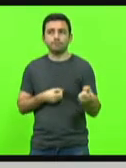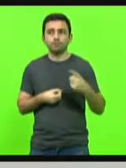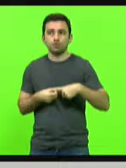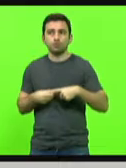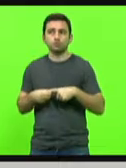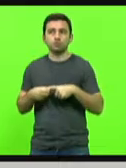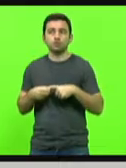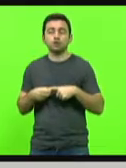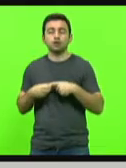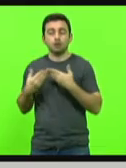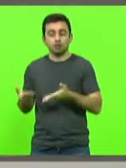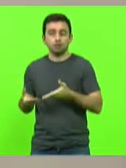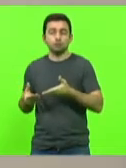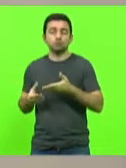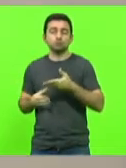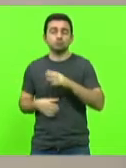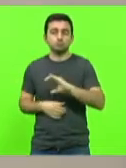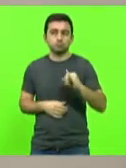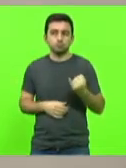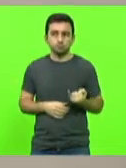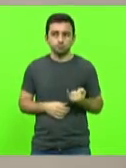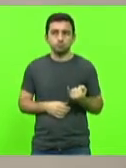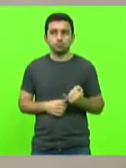de Constituição e Justiça.